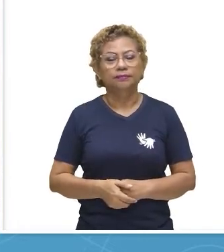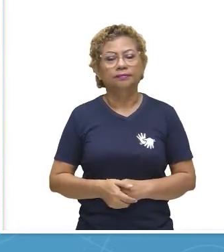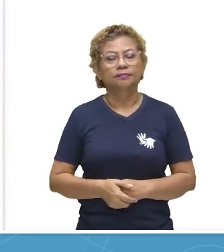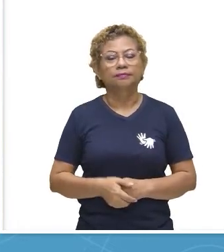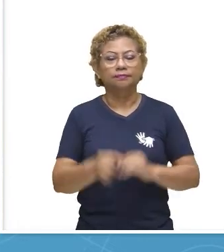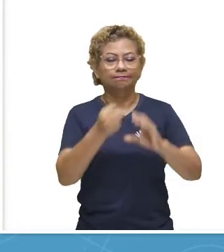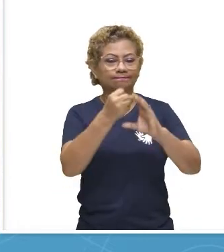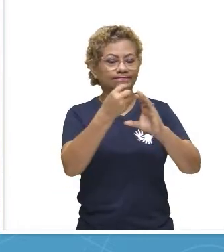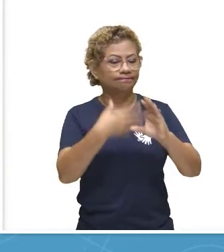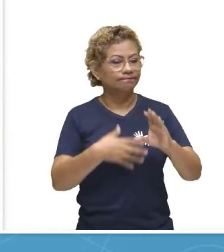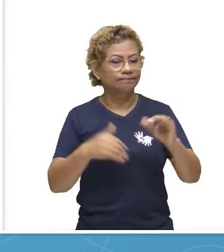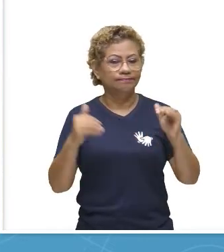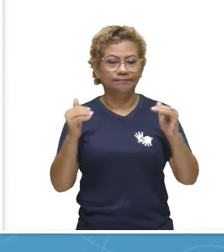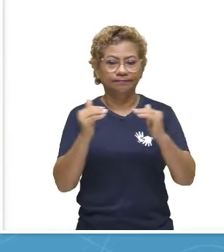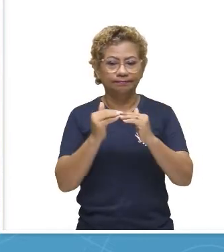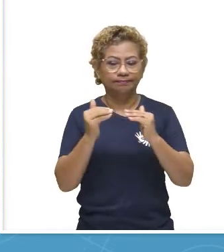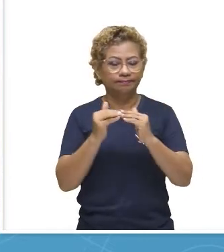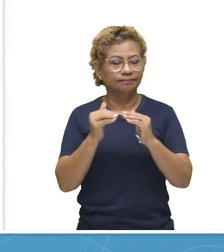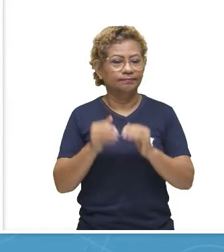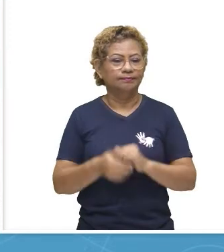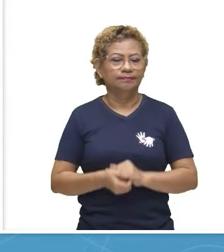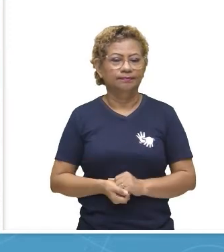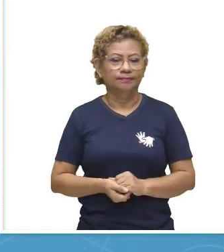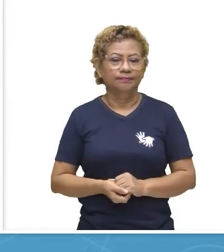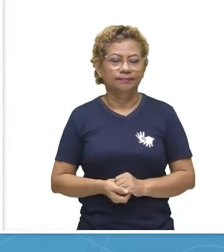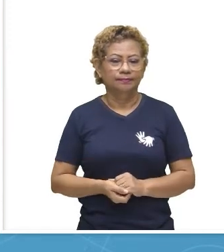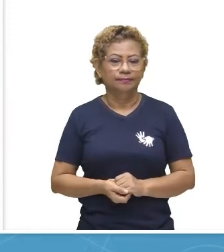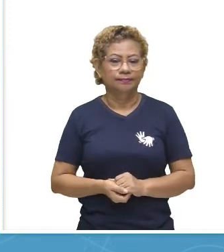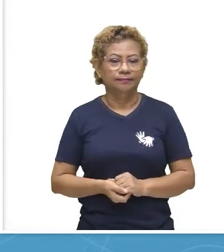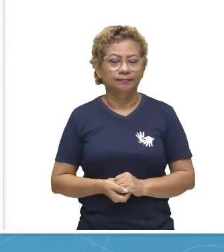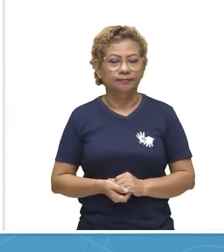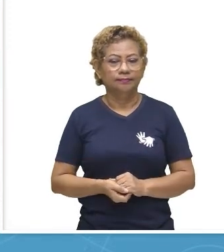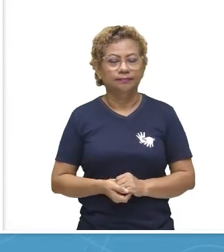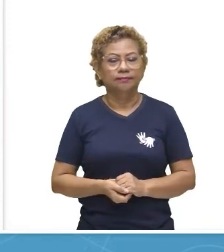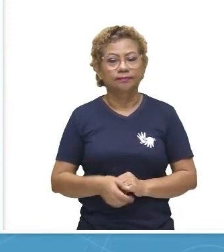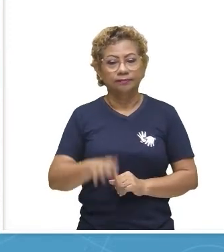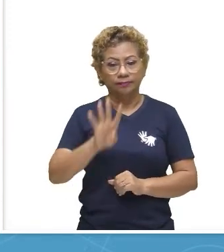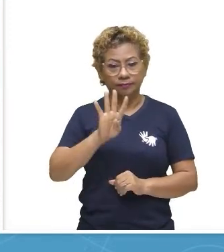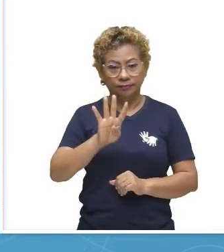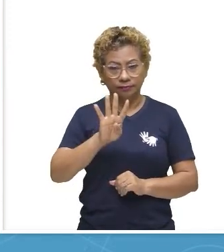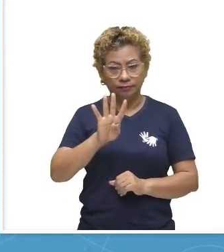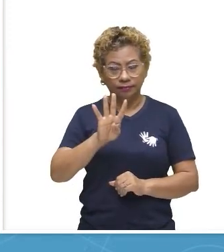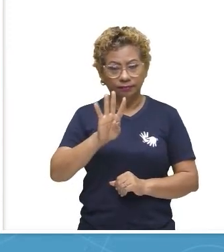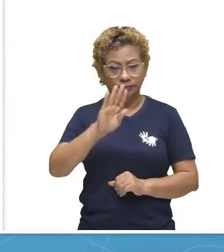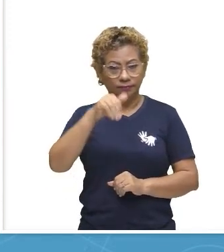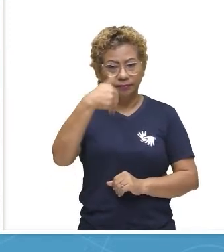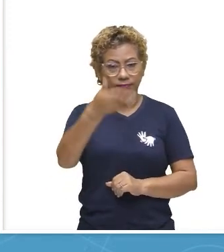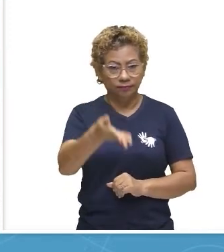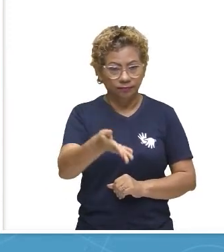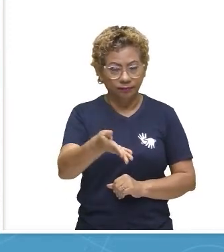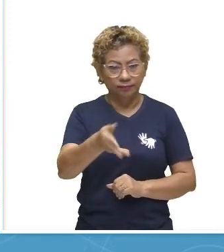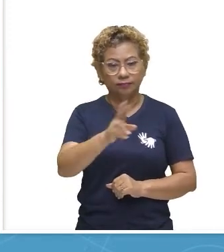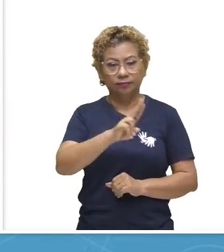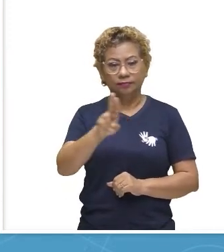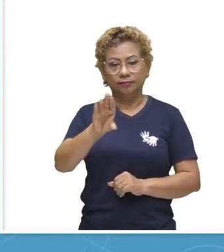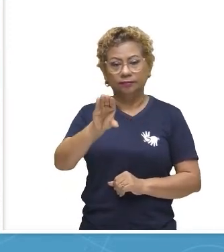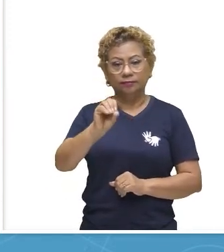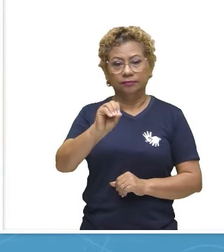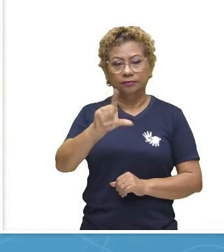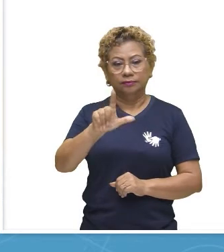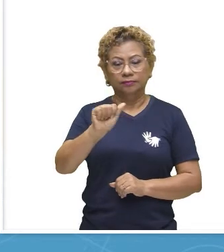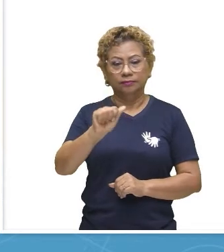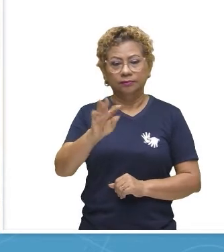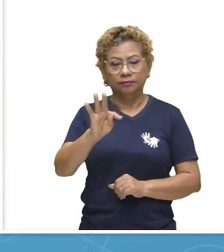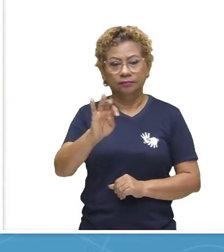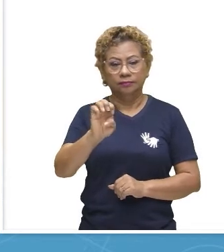a mesma. Então veja, os 4 do lado de fora também são colaterais, só que agora eles